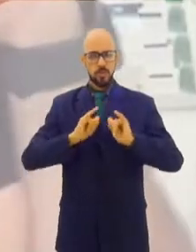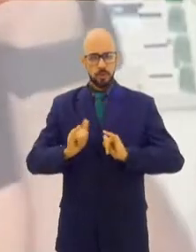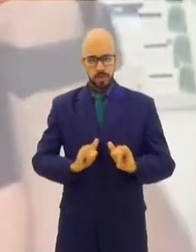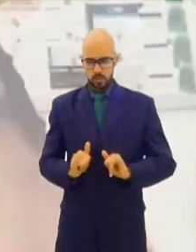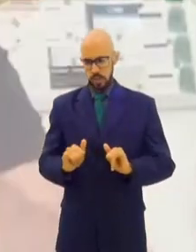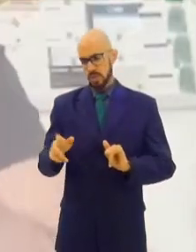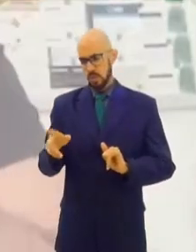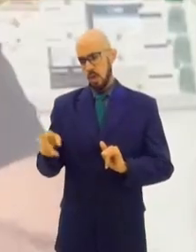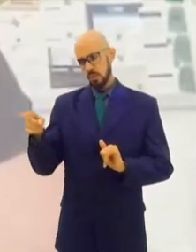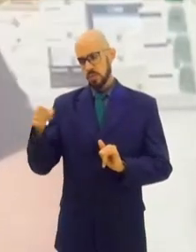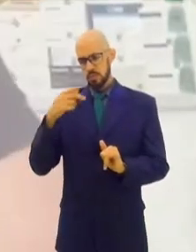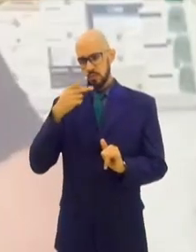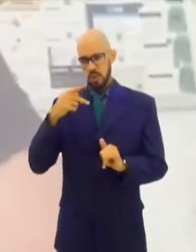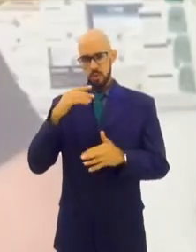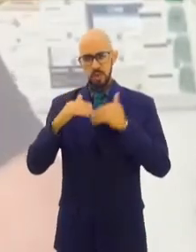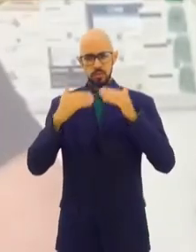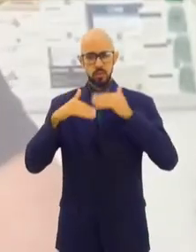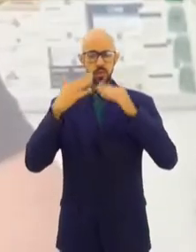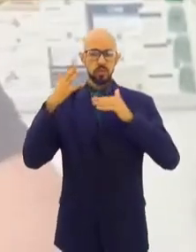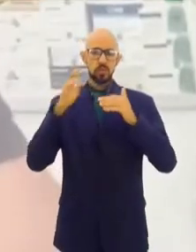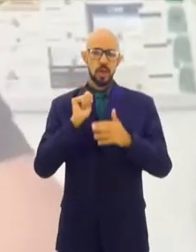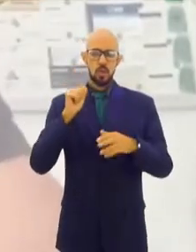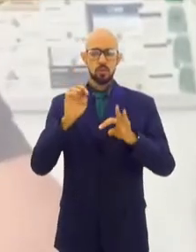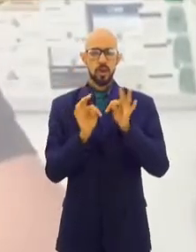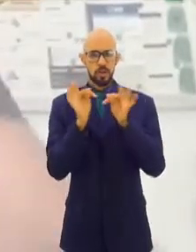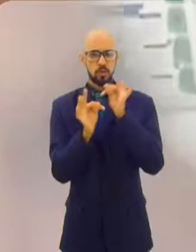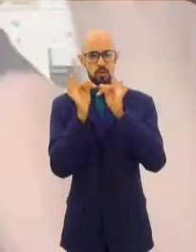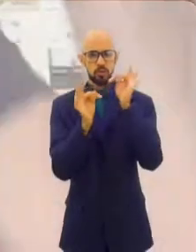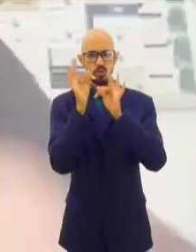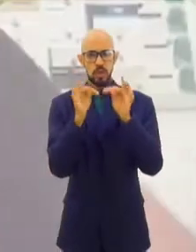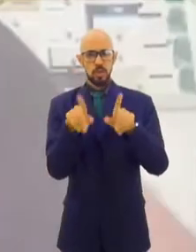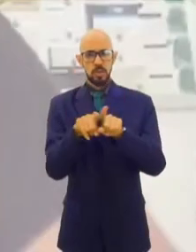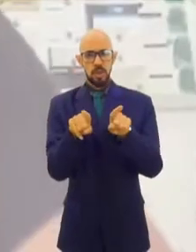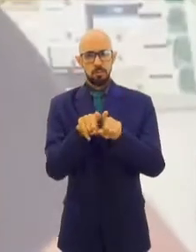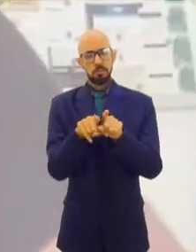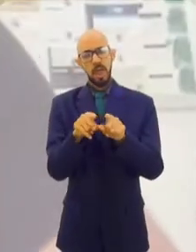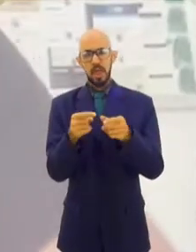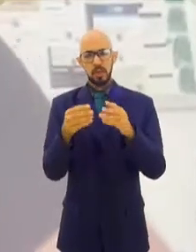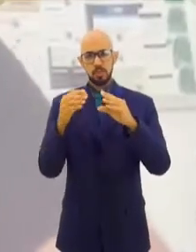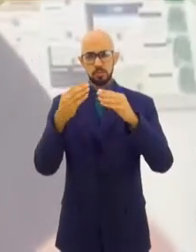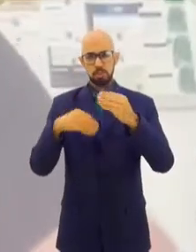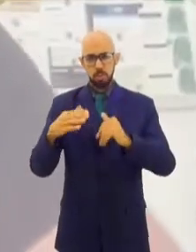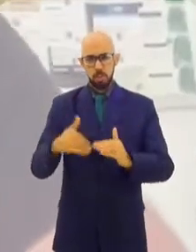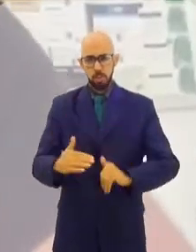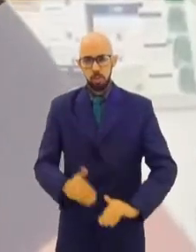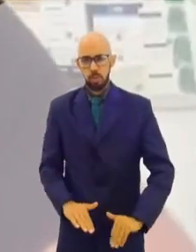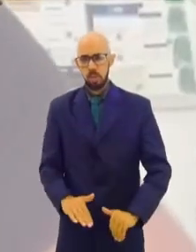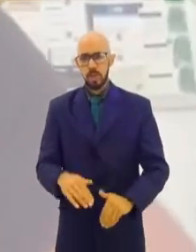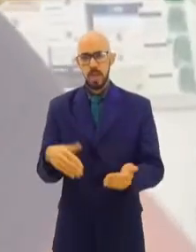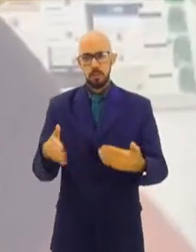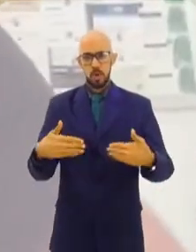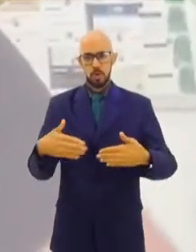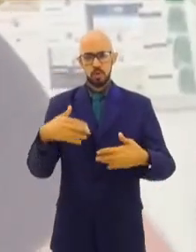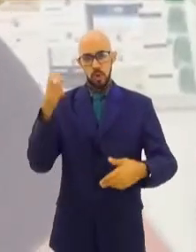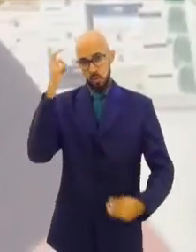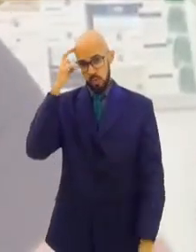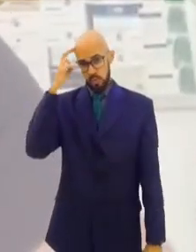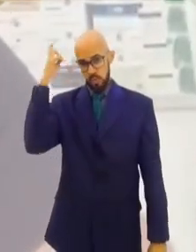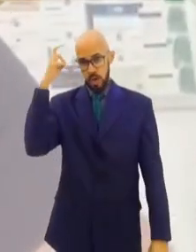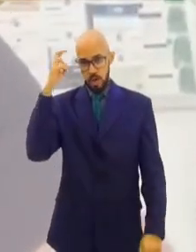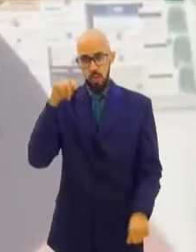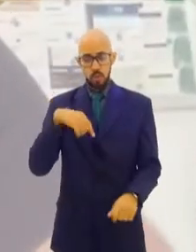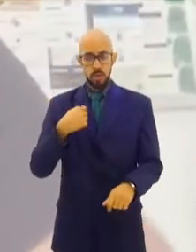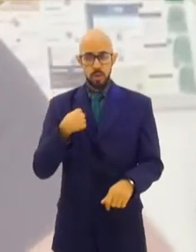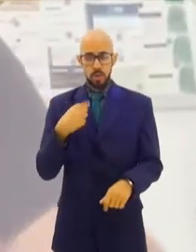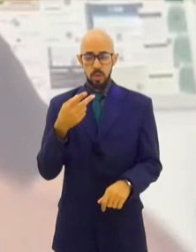que recebeu com toda a evolução do consumo e tecnologia conta da evolução da produção culto é que